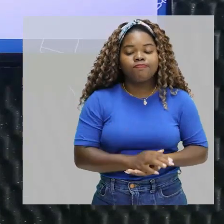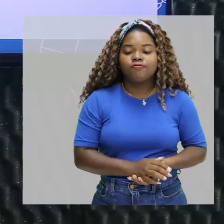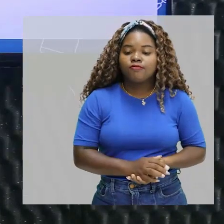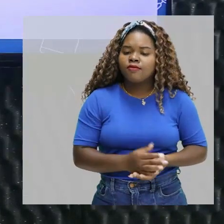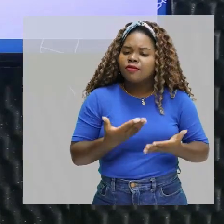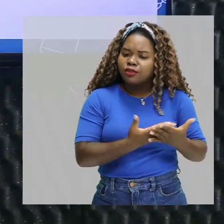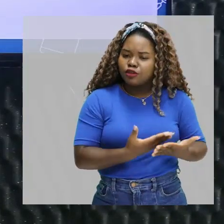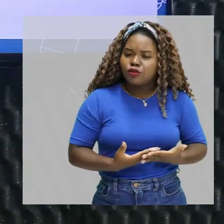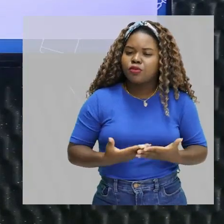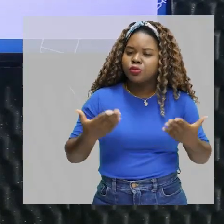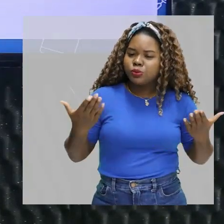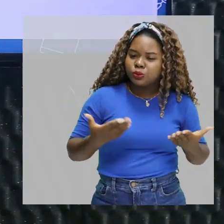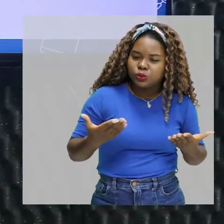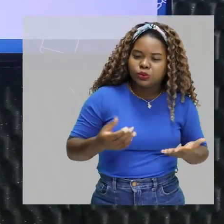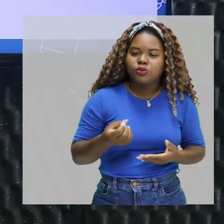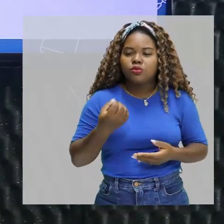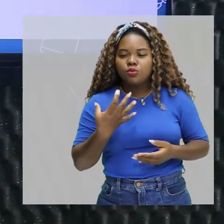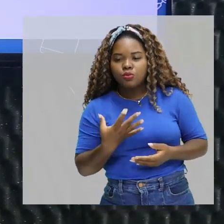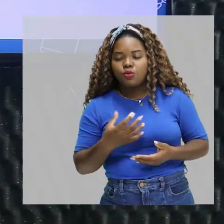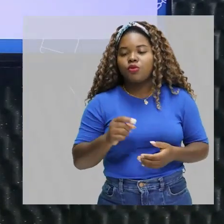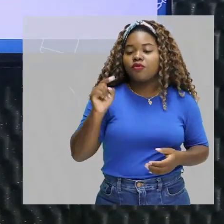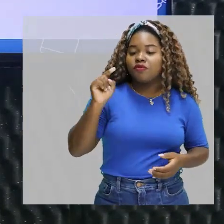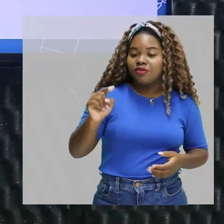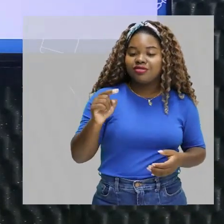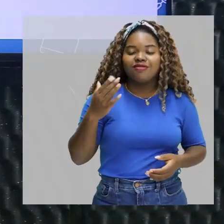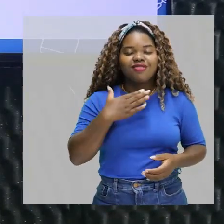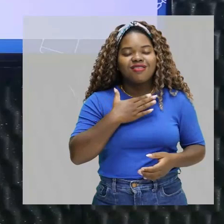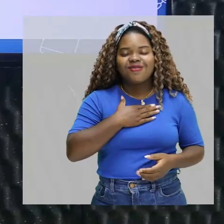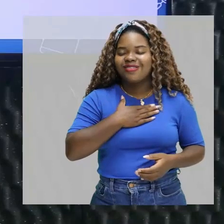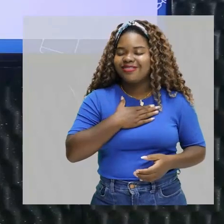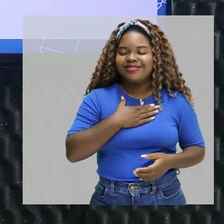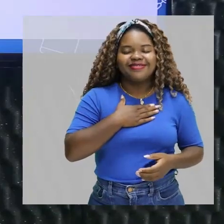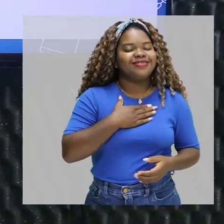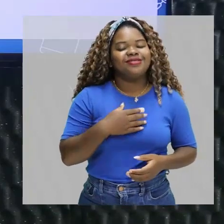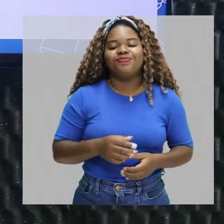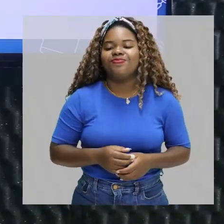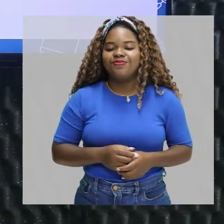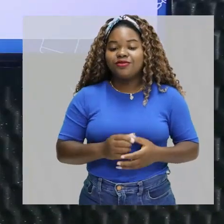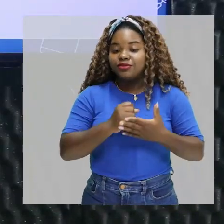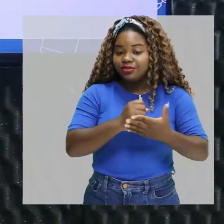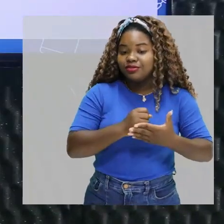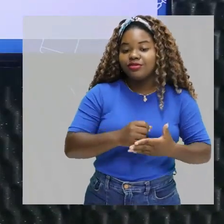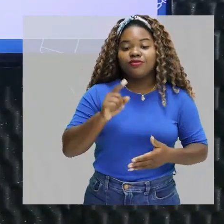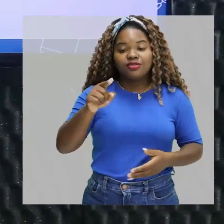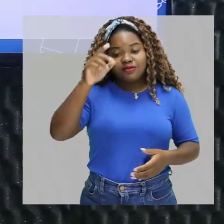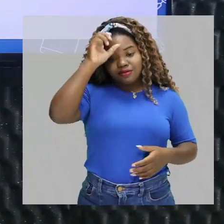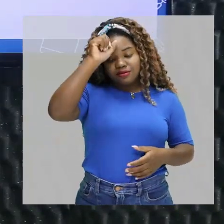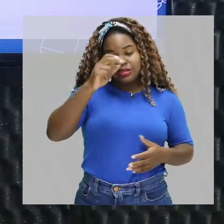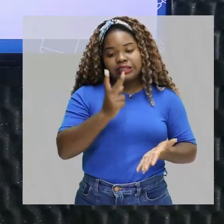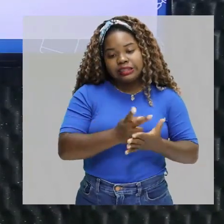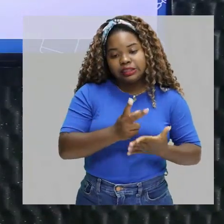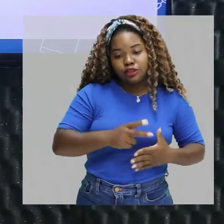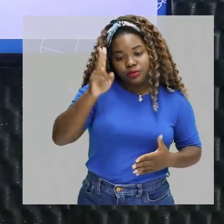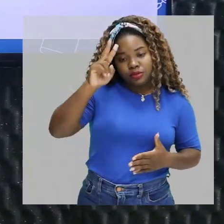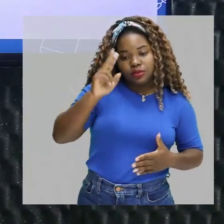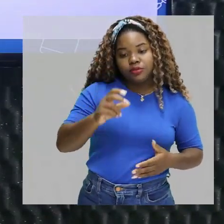certo então uma aula muito atual muito bacana tá e você vai gostar muito e vai te acrescentar muito sempre lembrando que depois se